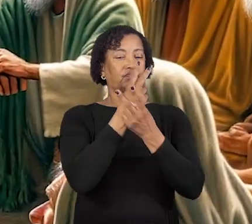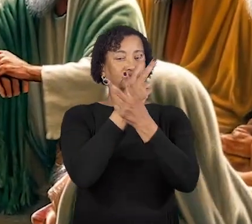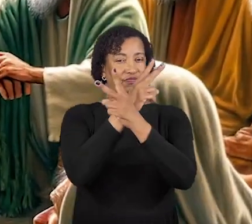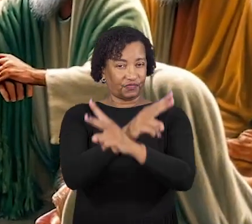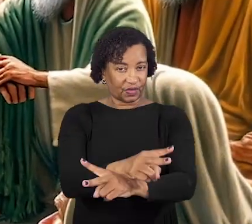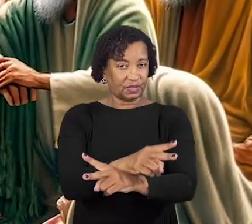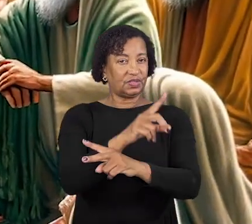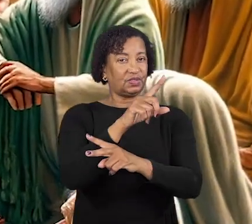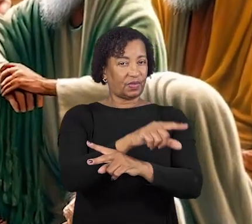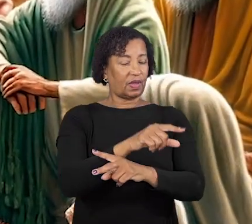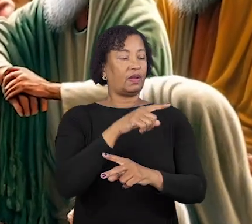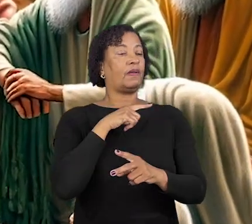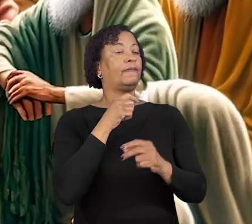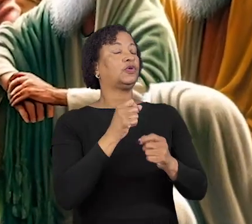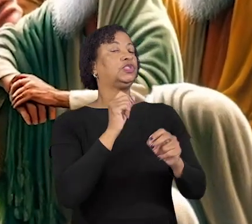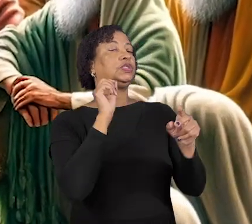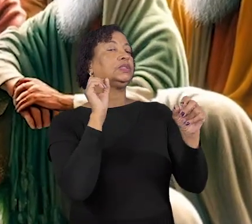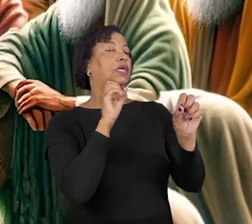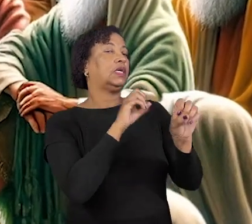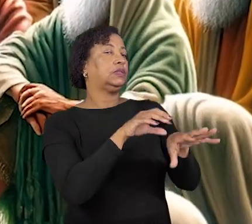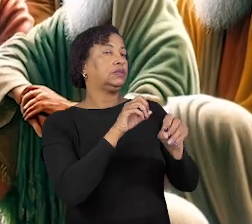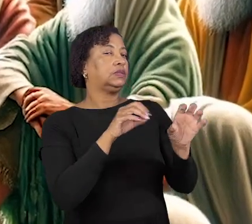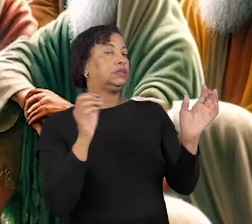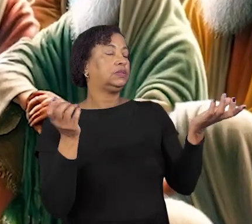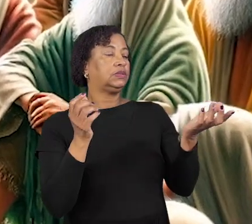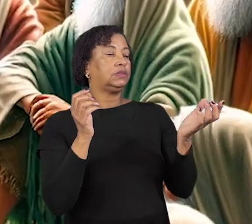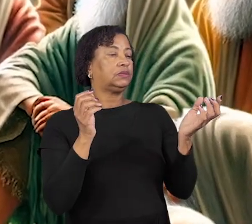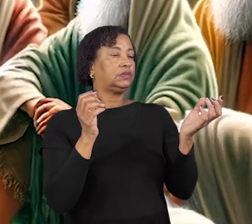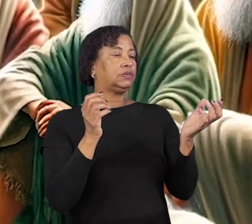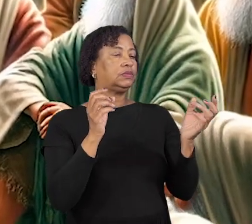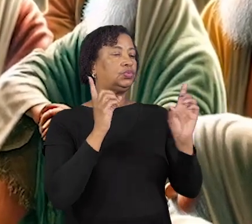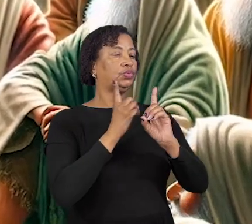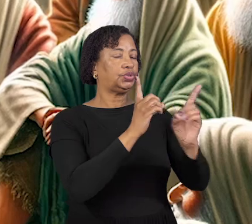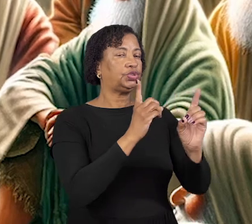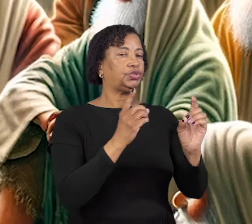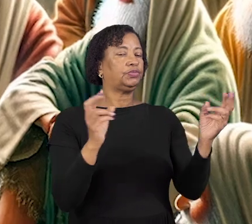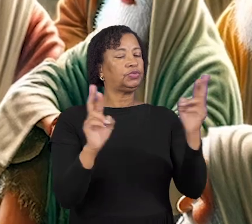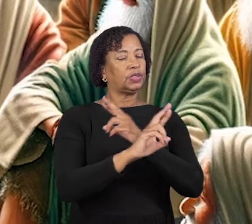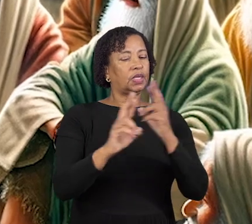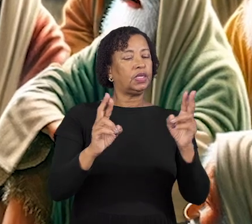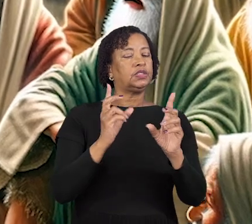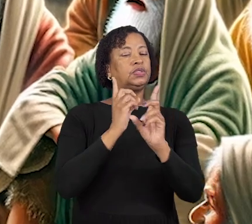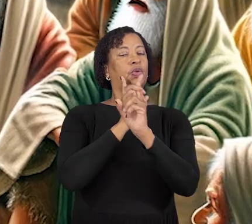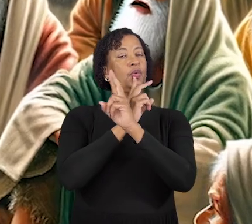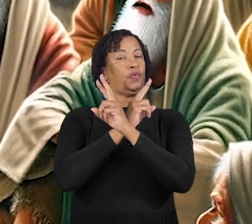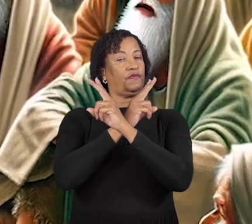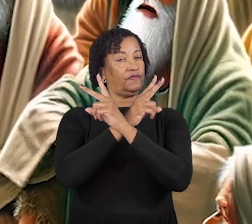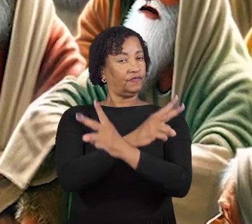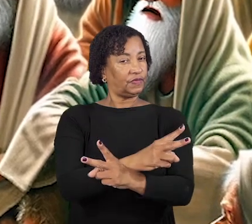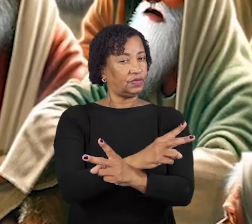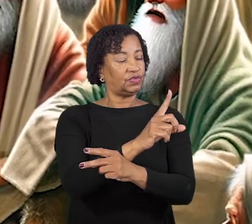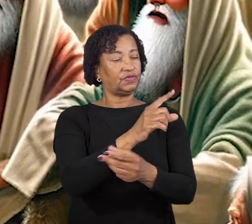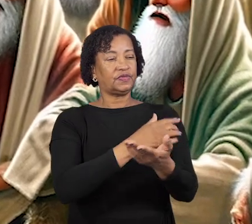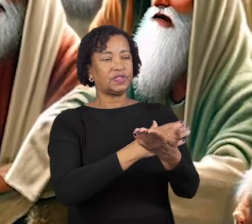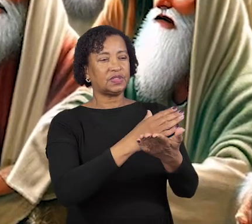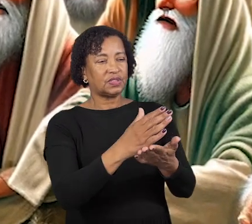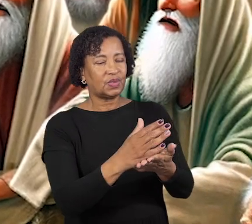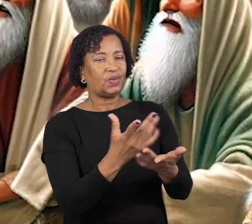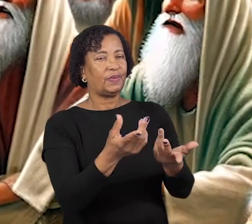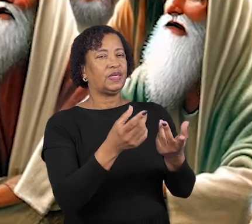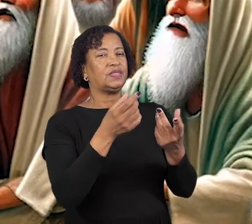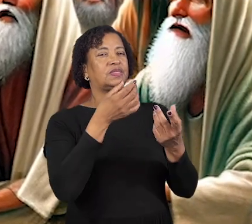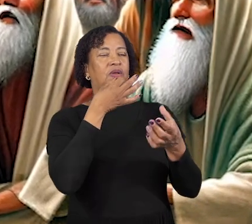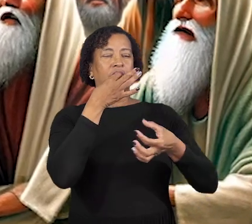que Jesus estivesse ensinando aos seus discípulos a se relacionarem com os fariseus? Ele disse algo mais ou menos assim: se você começa a